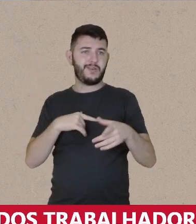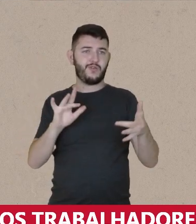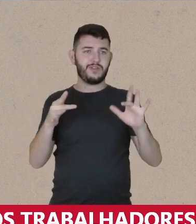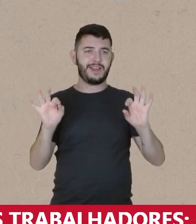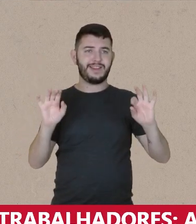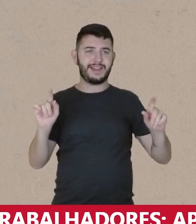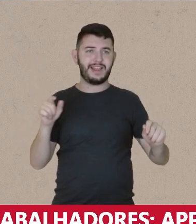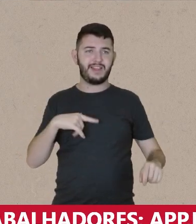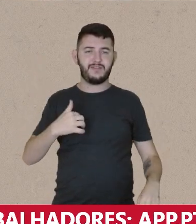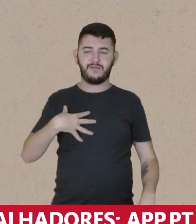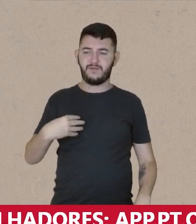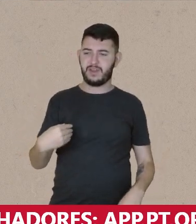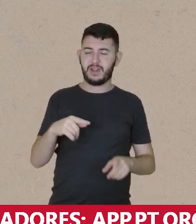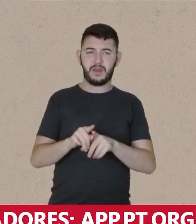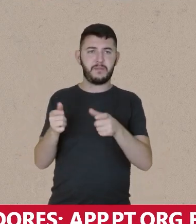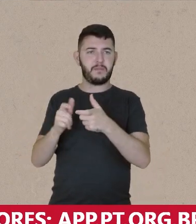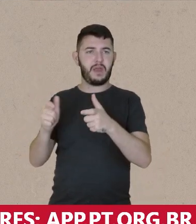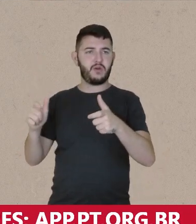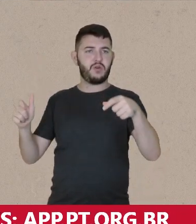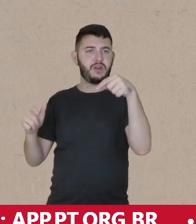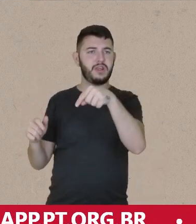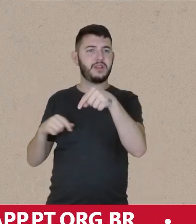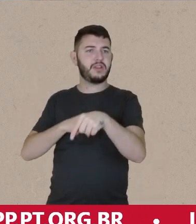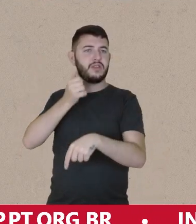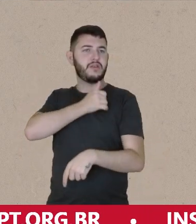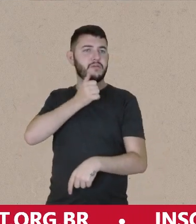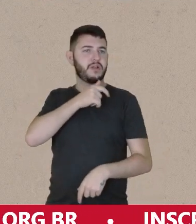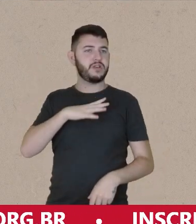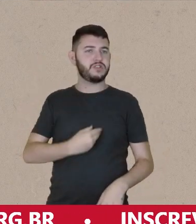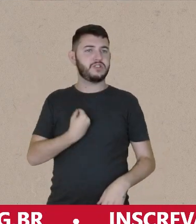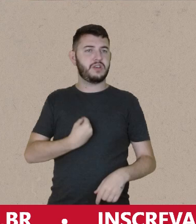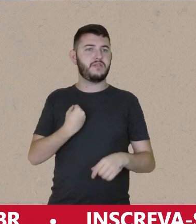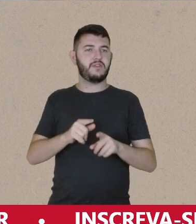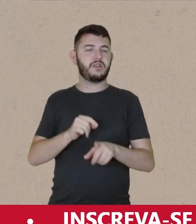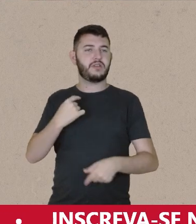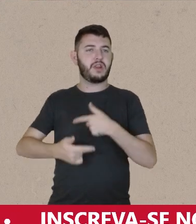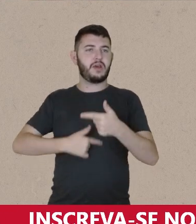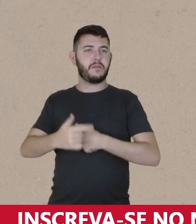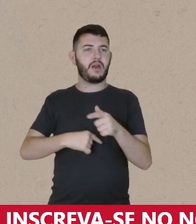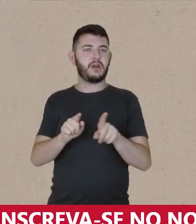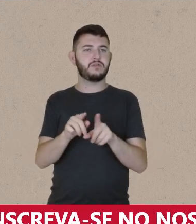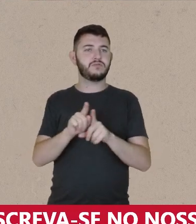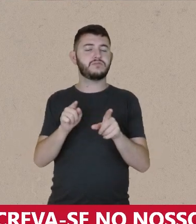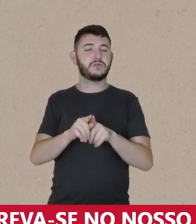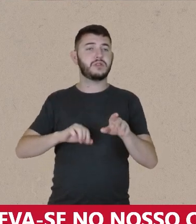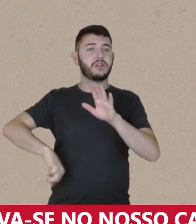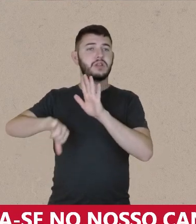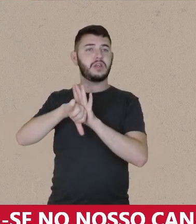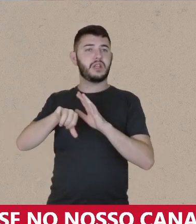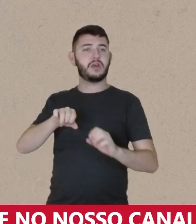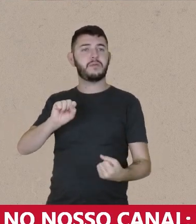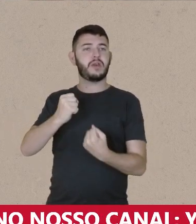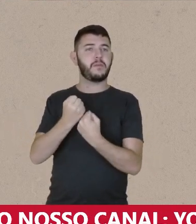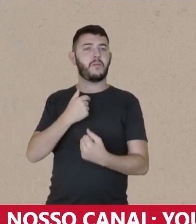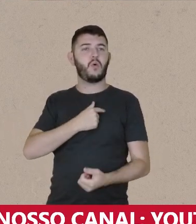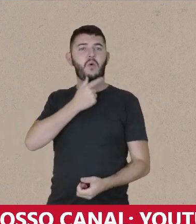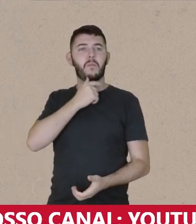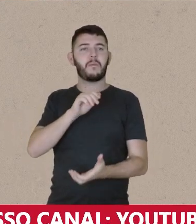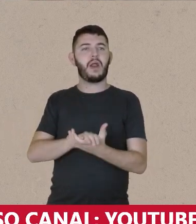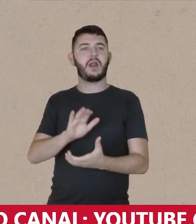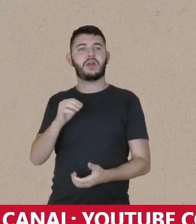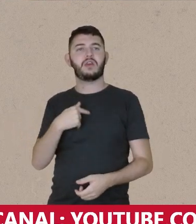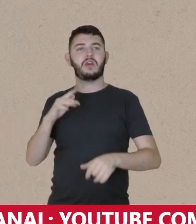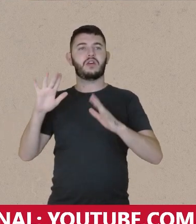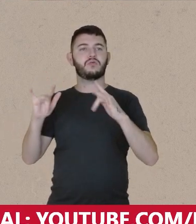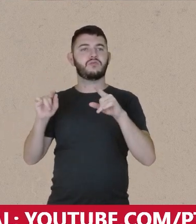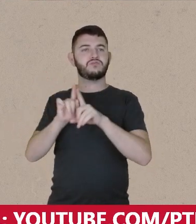mulheres que está ali, está porque estava participando de atividades criminosas junto com com companheiros. Então, sem dúvida,